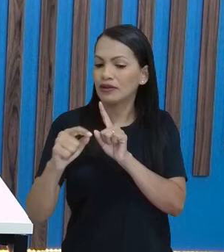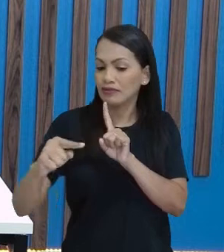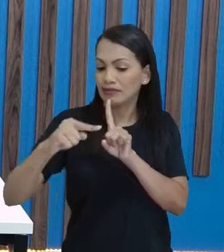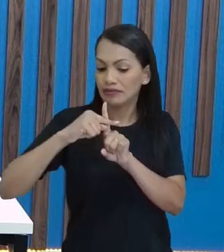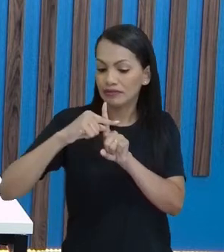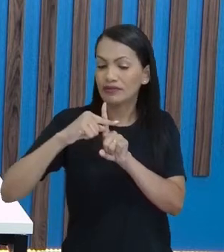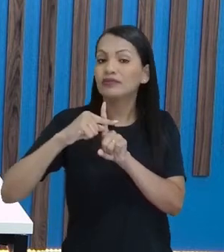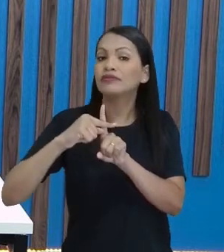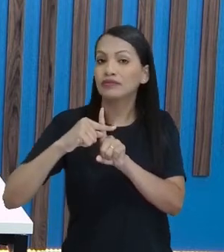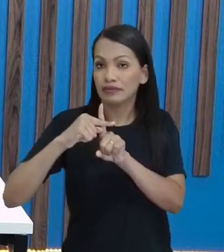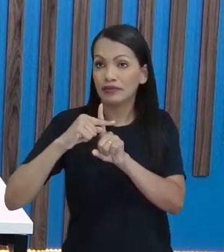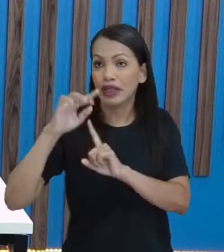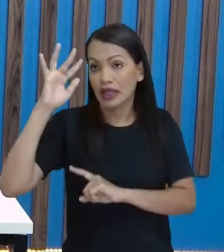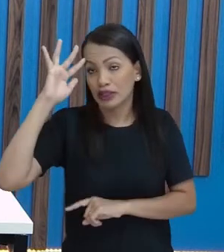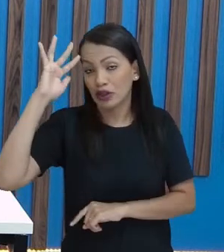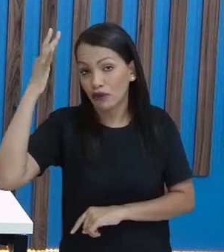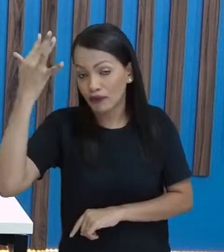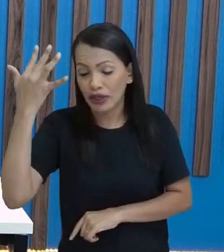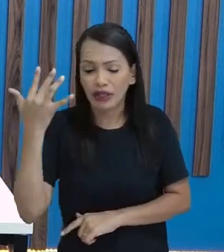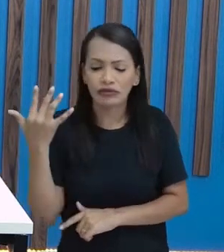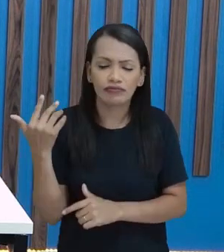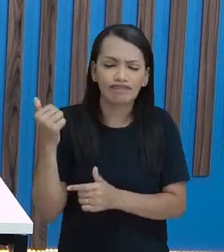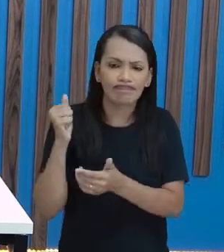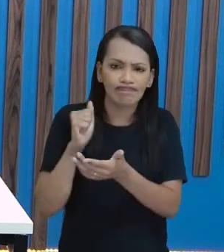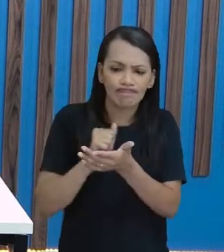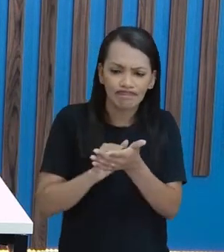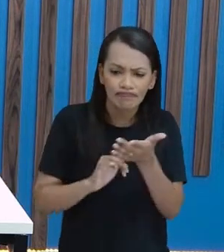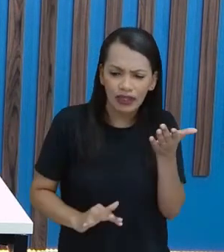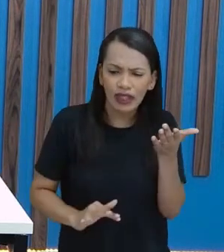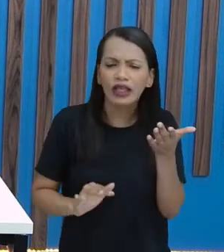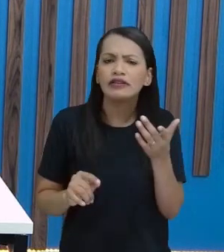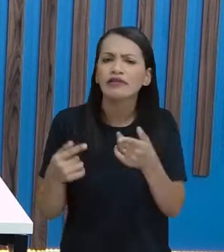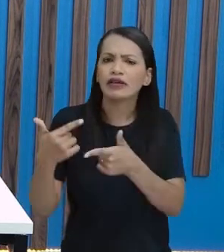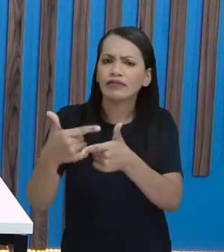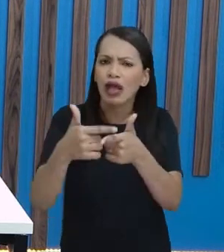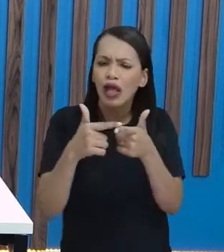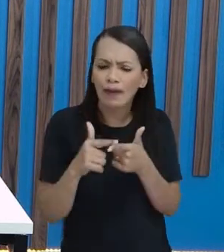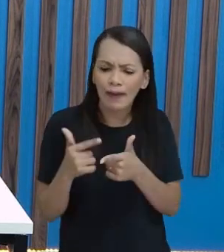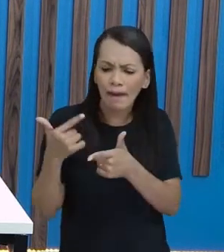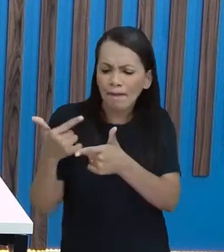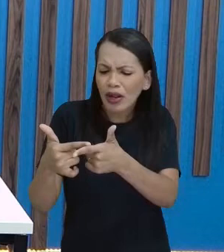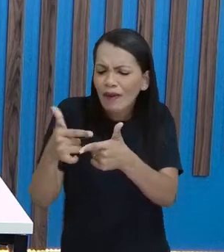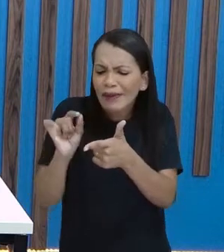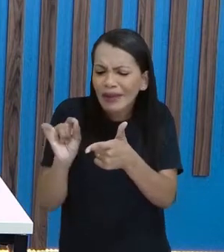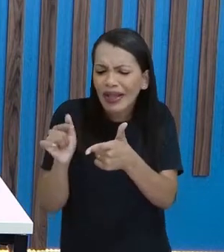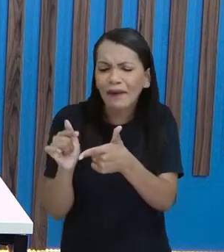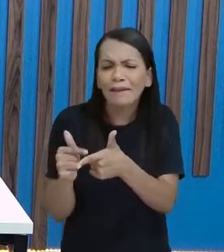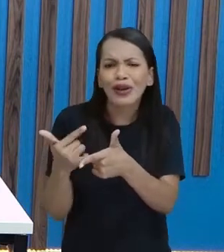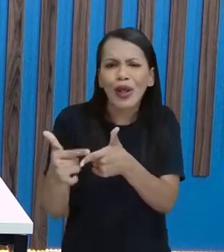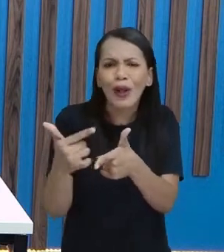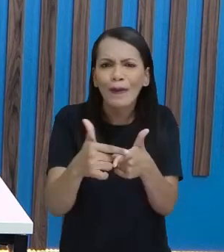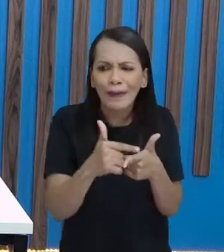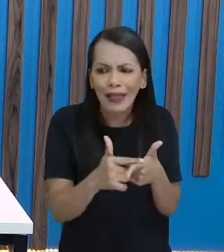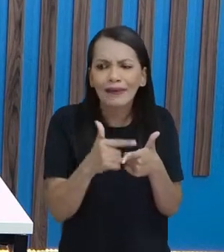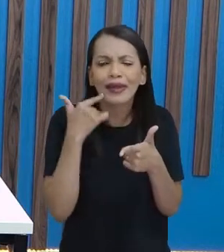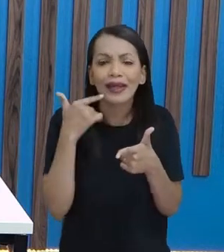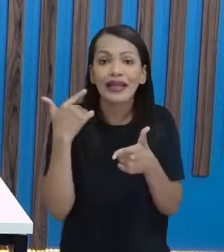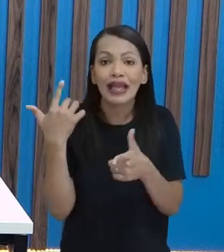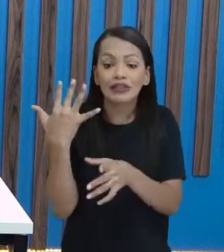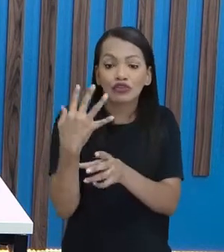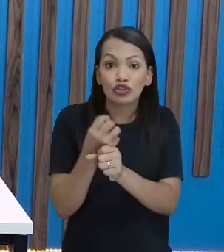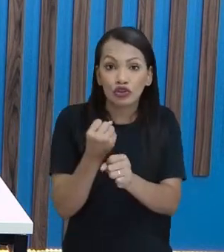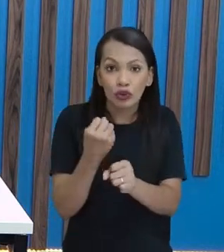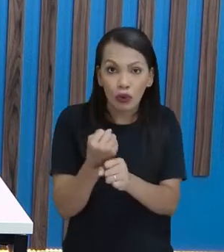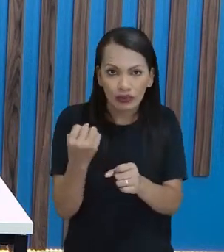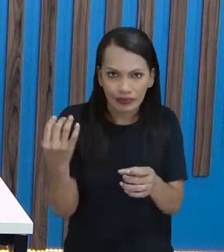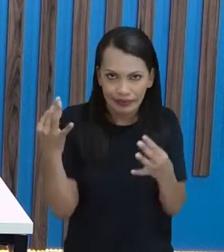resolvendo problemas, né? O tema da nossa aula. E esses problemas é com ideias de juntar e de acrescentar. Então, a gente juntou todos os carrinhos